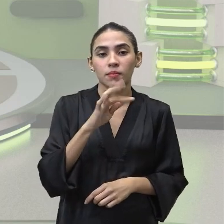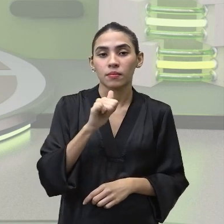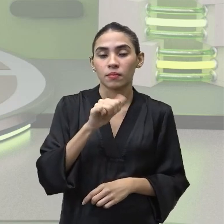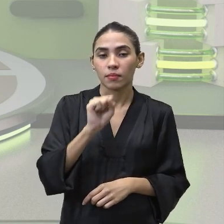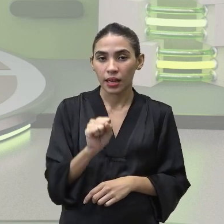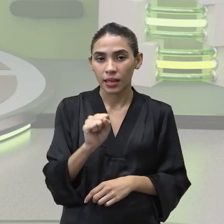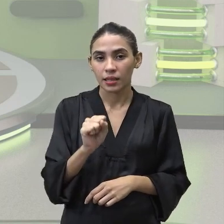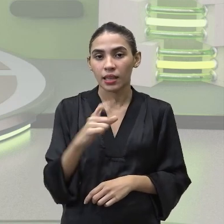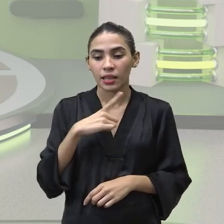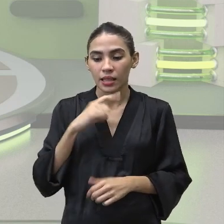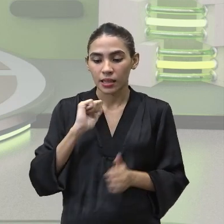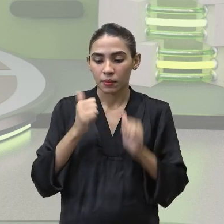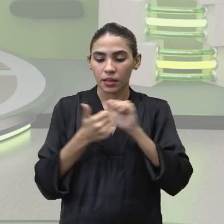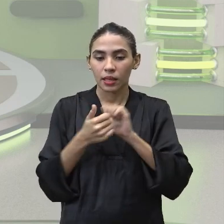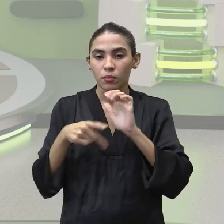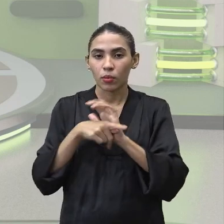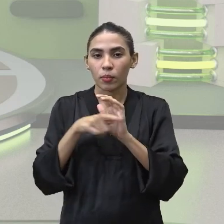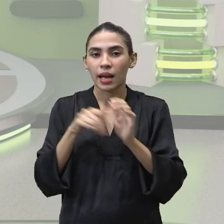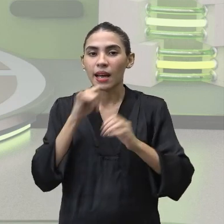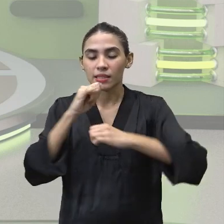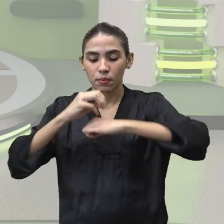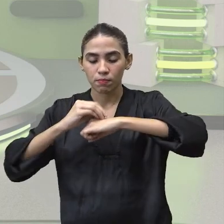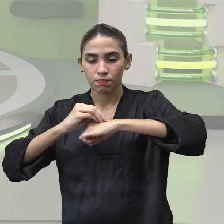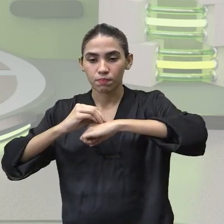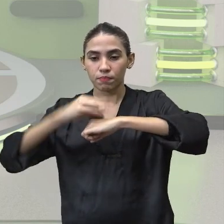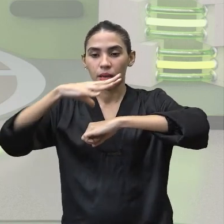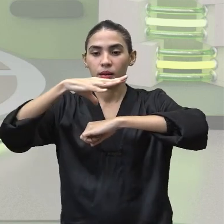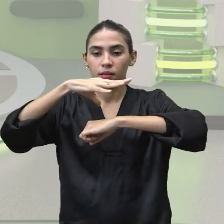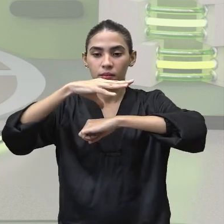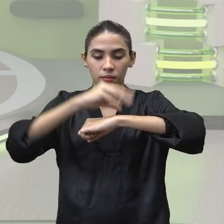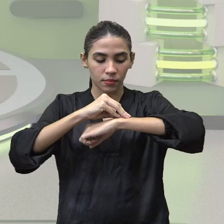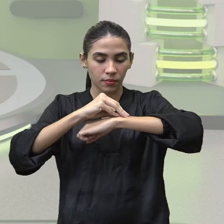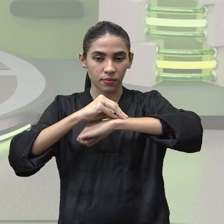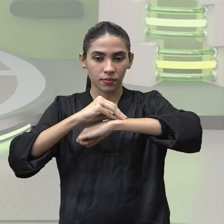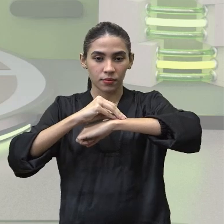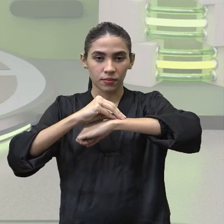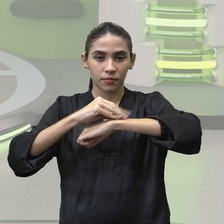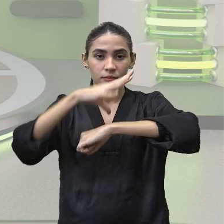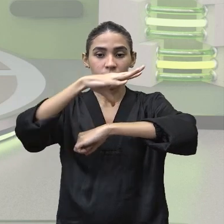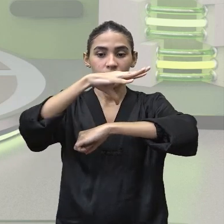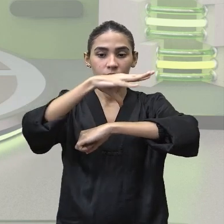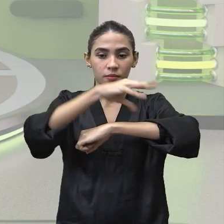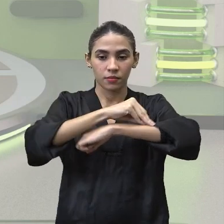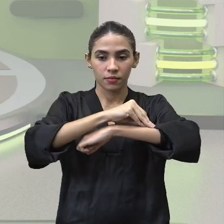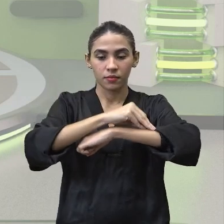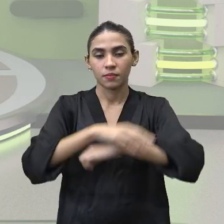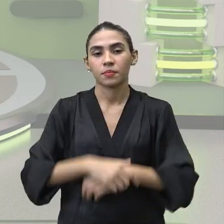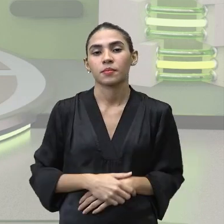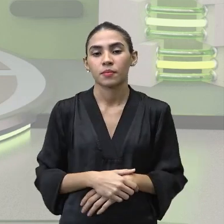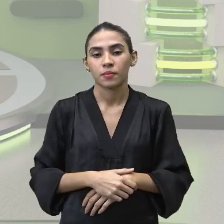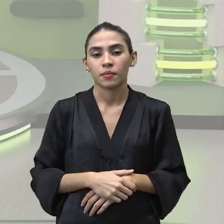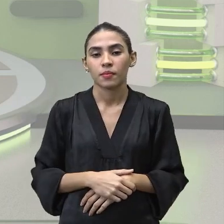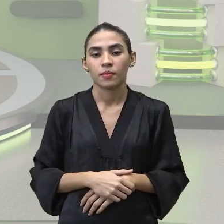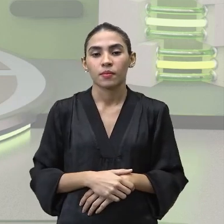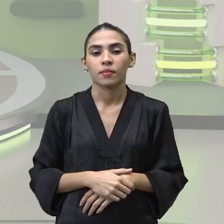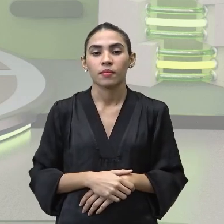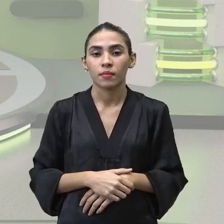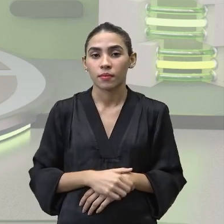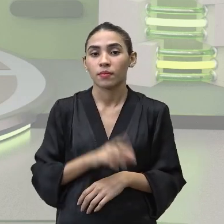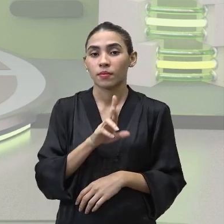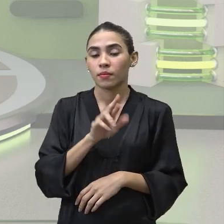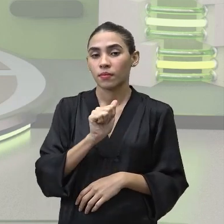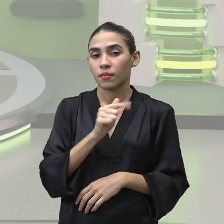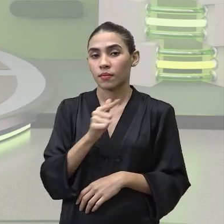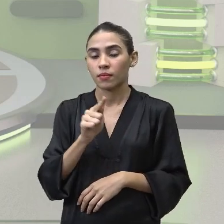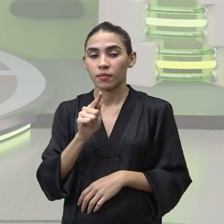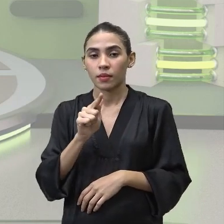uma adaptação para salto. Então, dentre os 3 indivíduos desse grupo anuro, A rã é